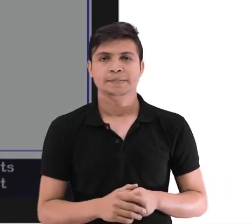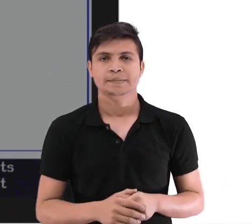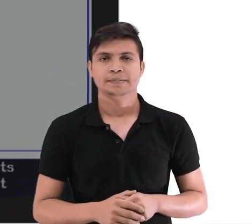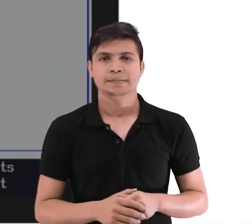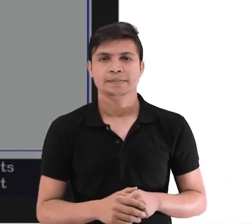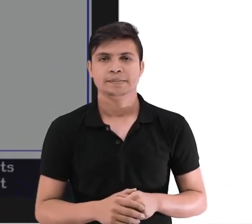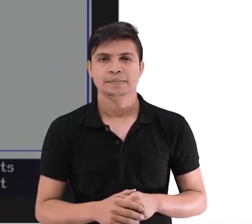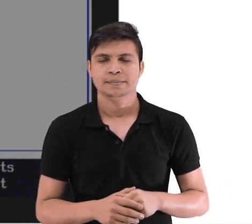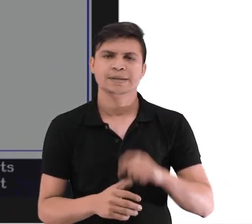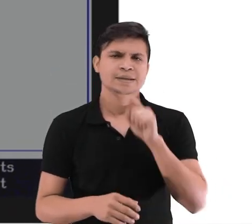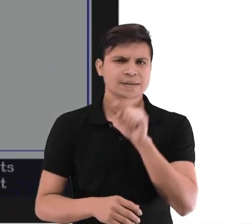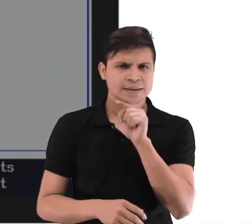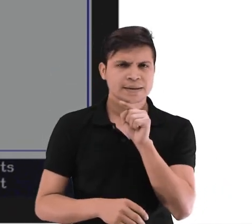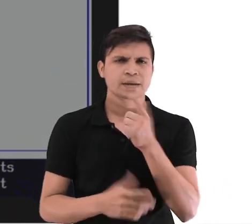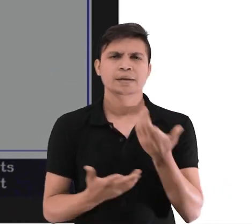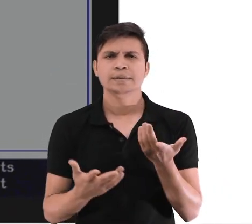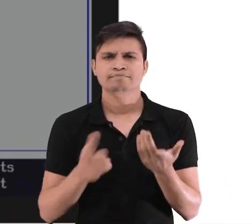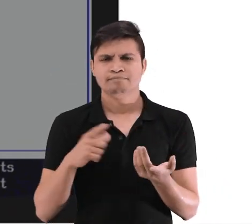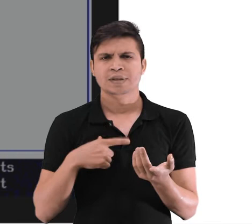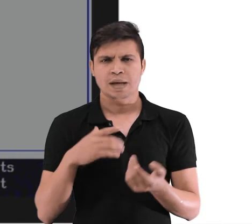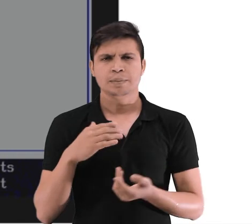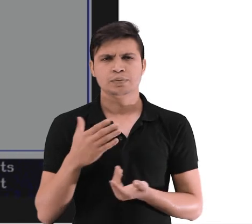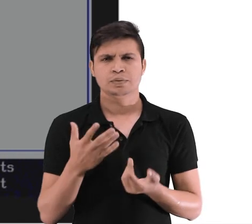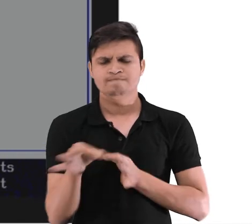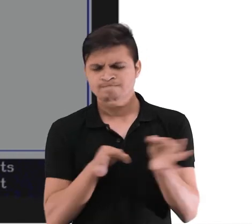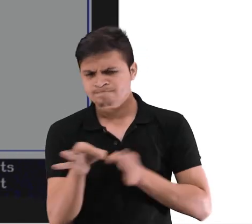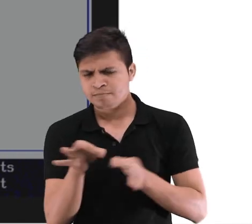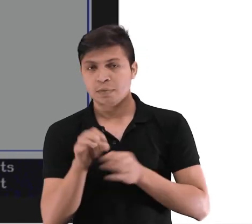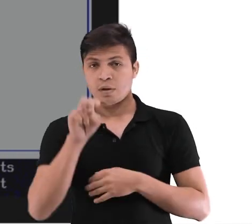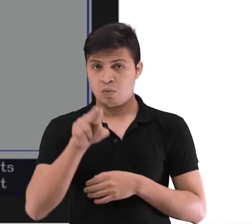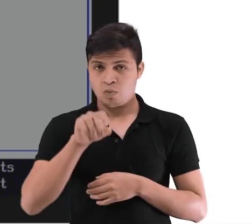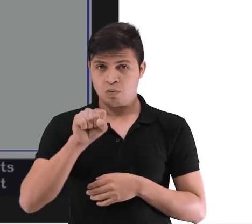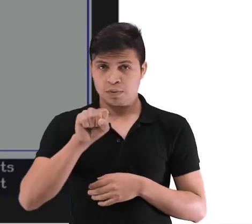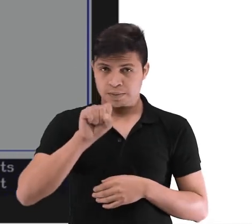Nessa segunda aba, nós vemos as configurações da USB,